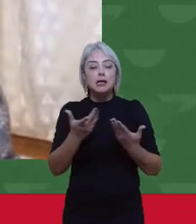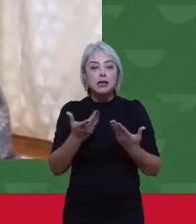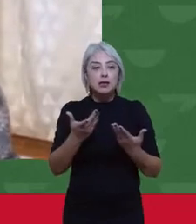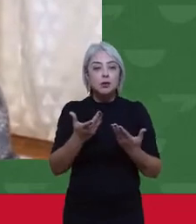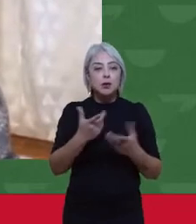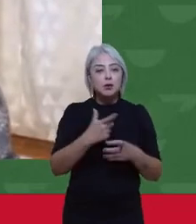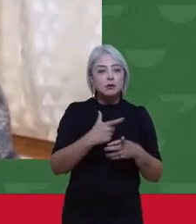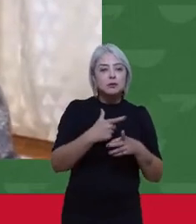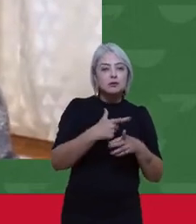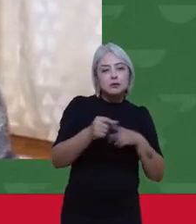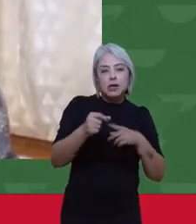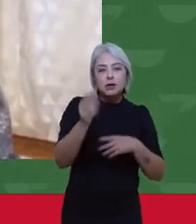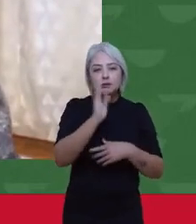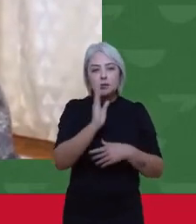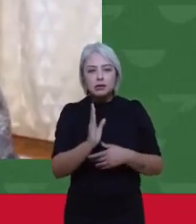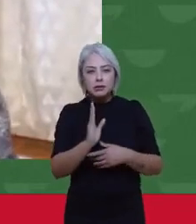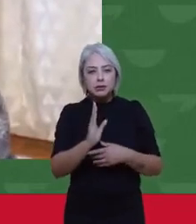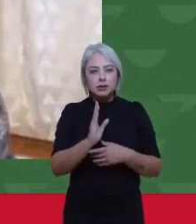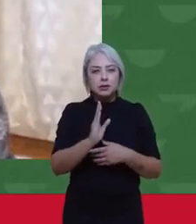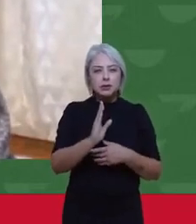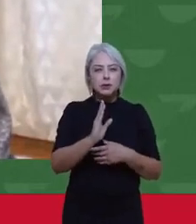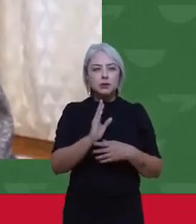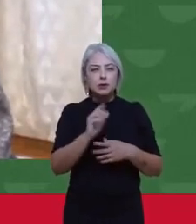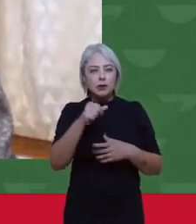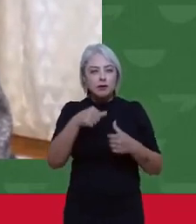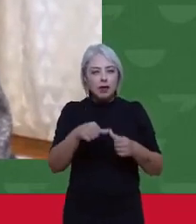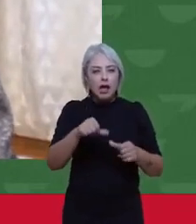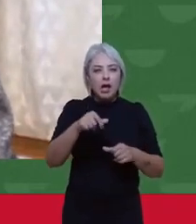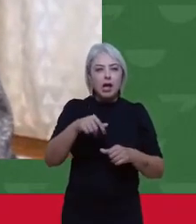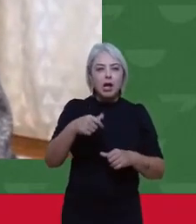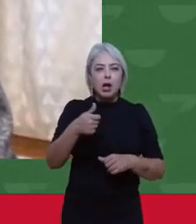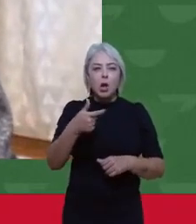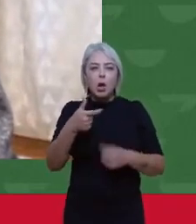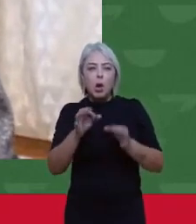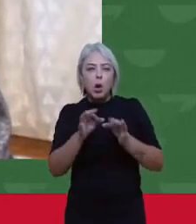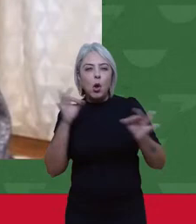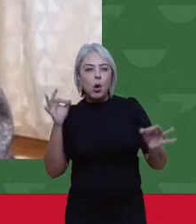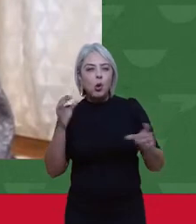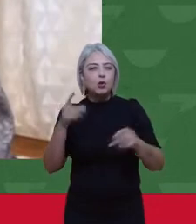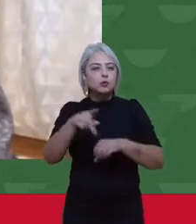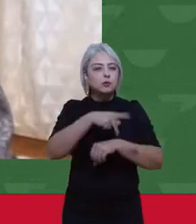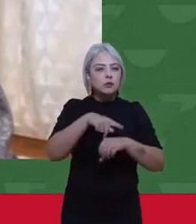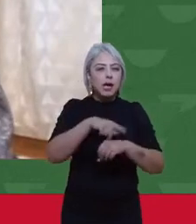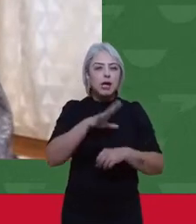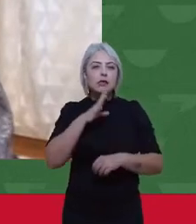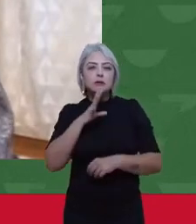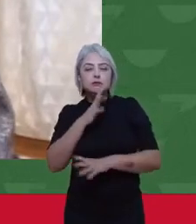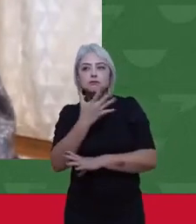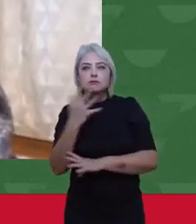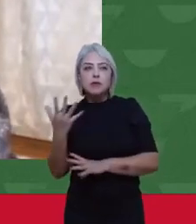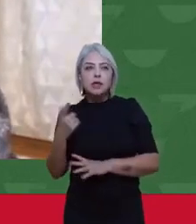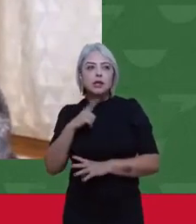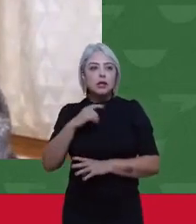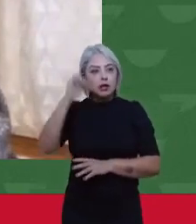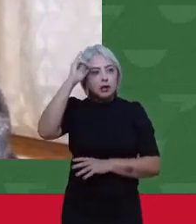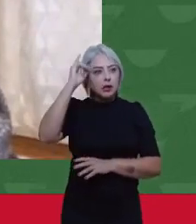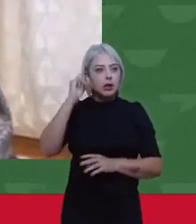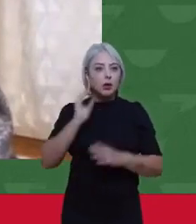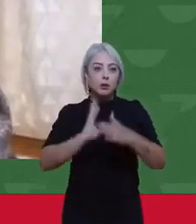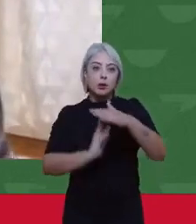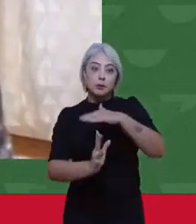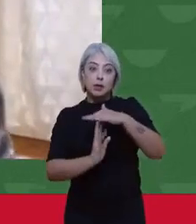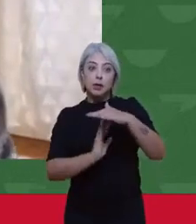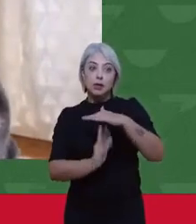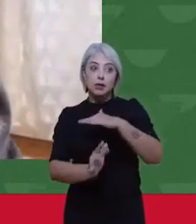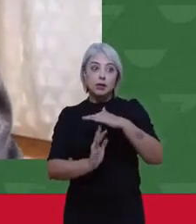do exílio, de estar exilado, longe de quem eu amo, longe das paisagens que eu conheço, tendo que tocar a vida como imigrante,